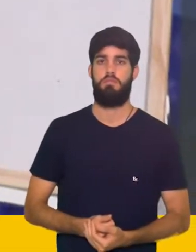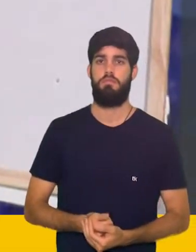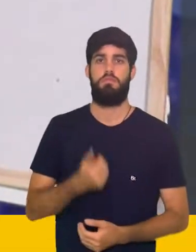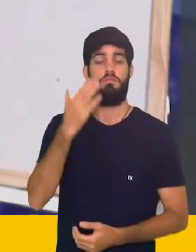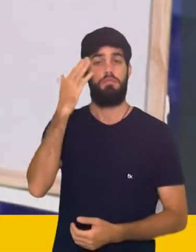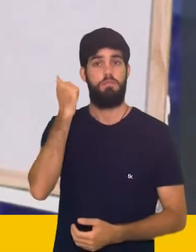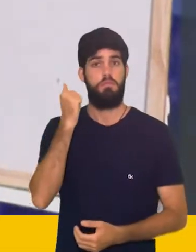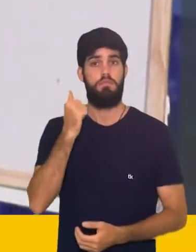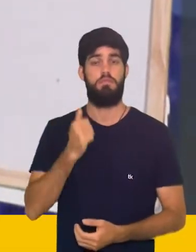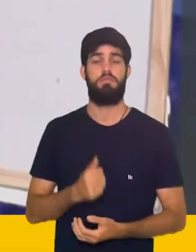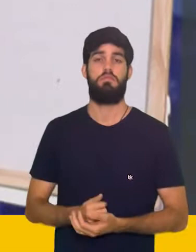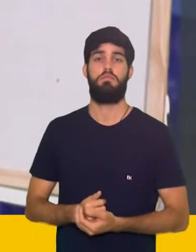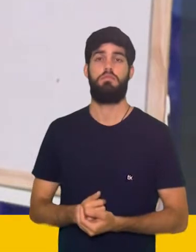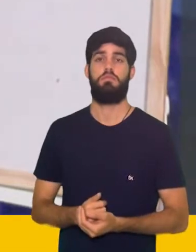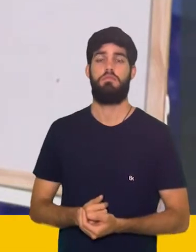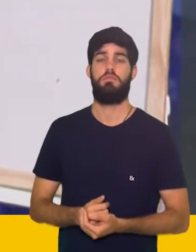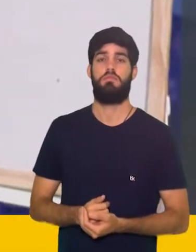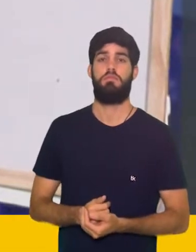Sabendo